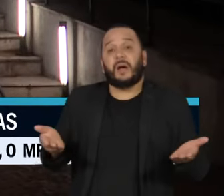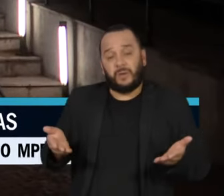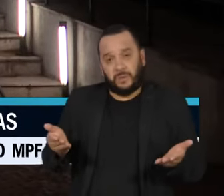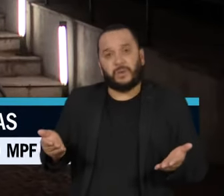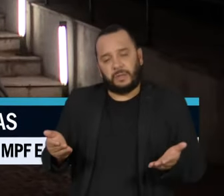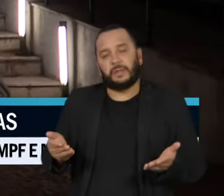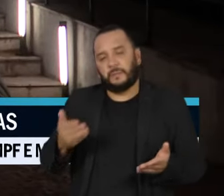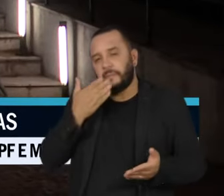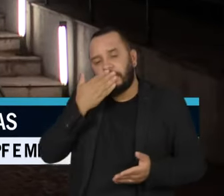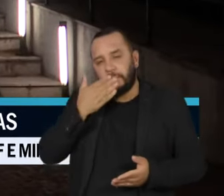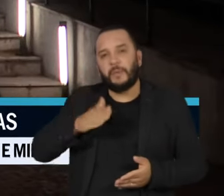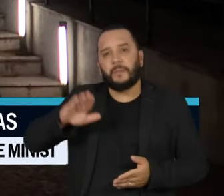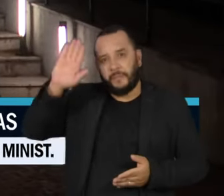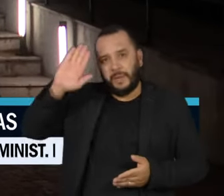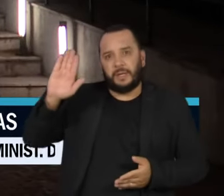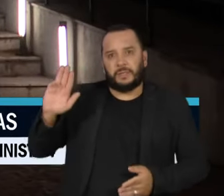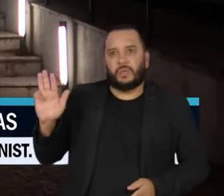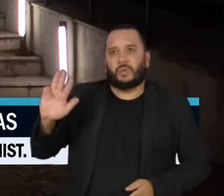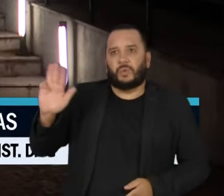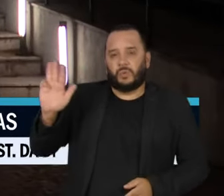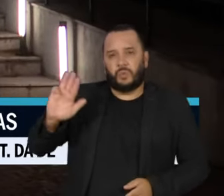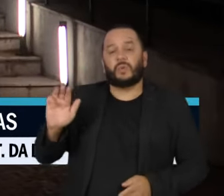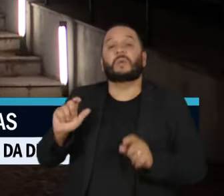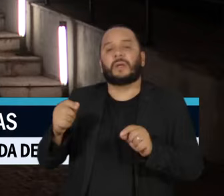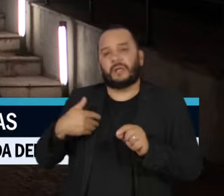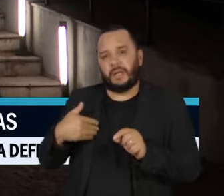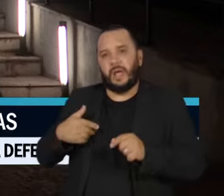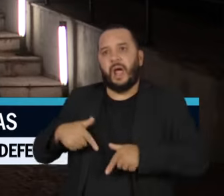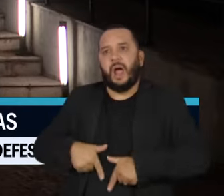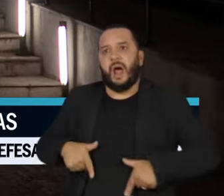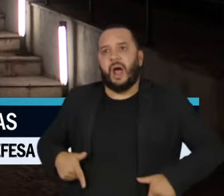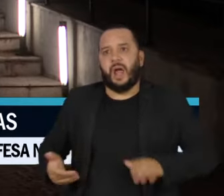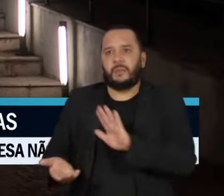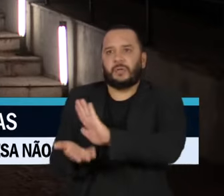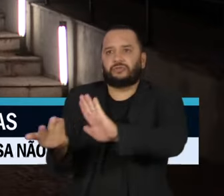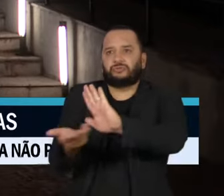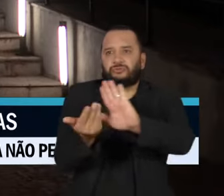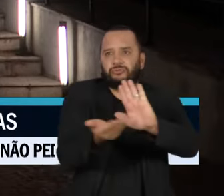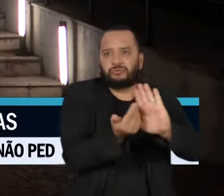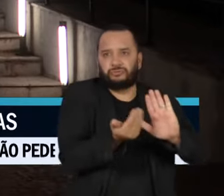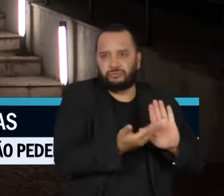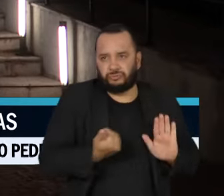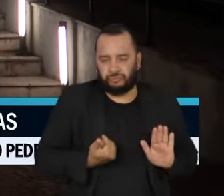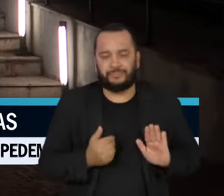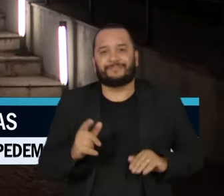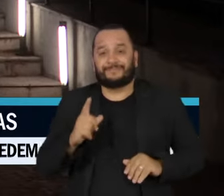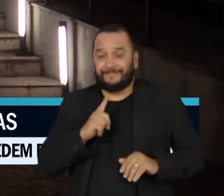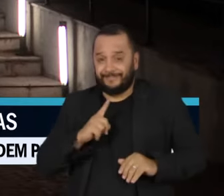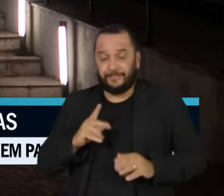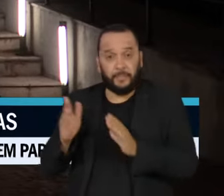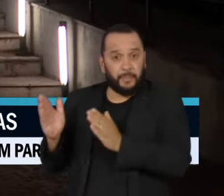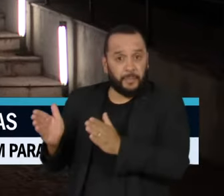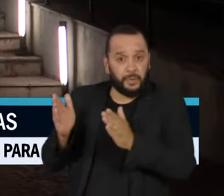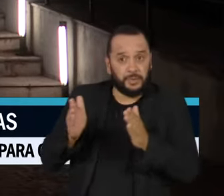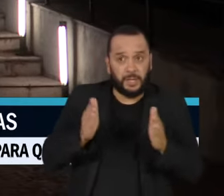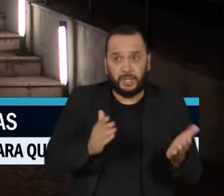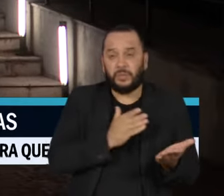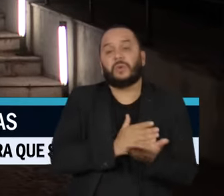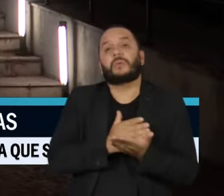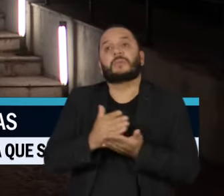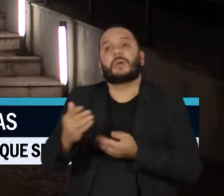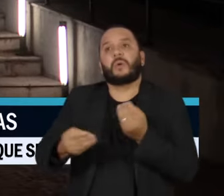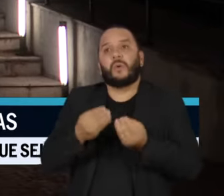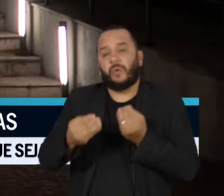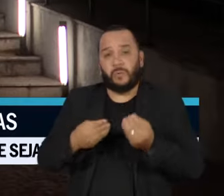das promessas de campanha do presidente eleito Luiz Inácio Lula da Silva. E esse processo deve começar com a revogação de